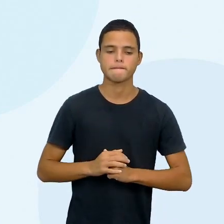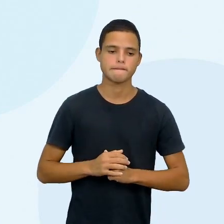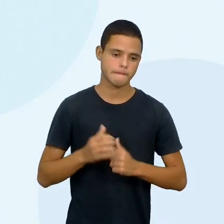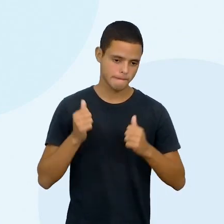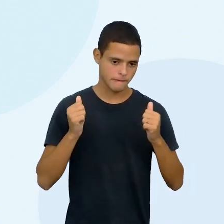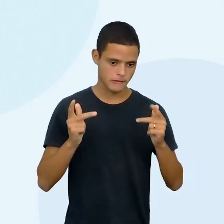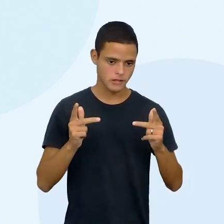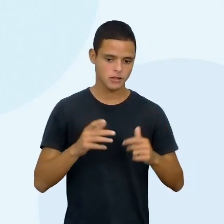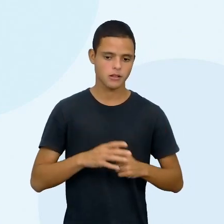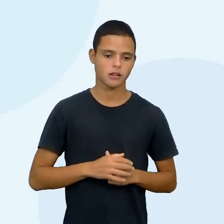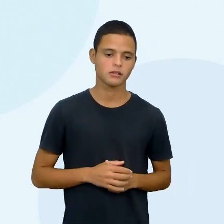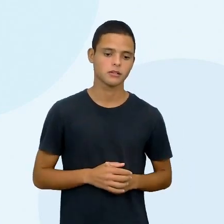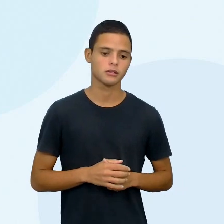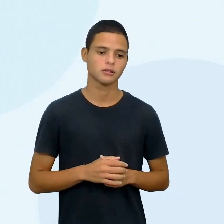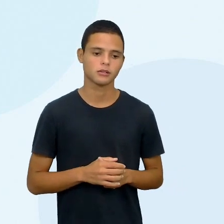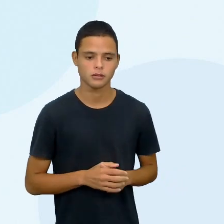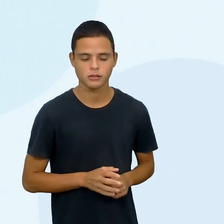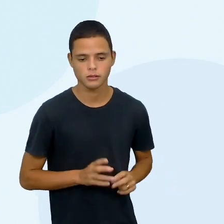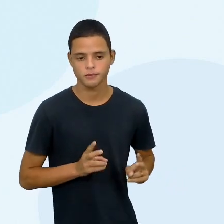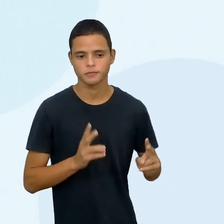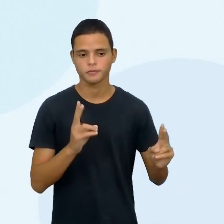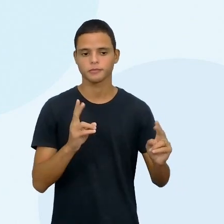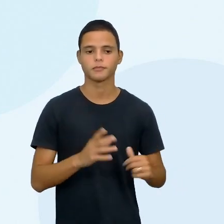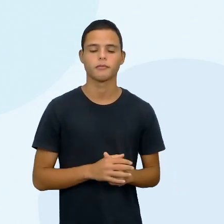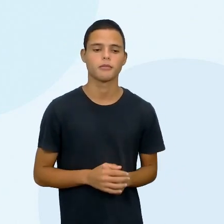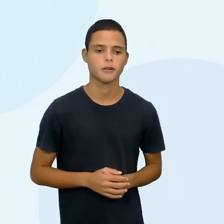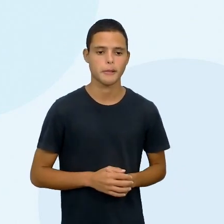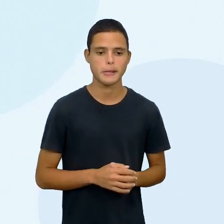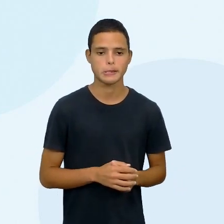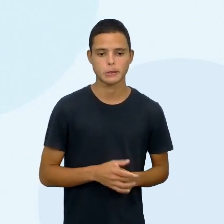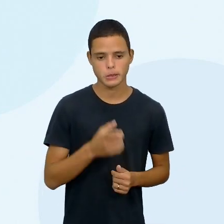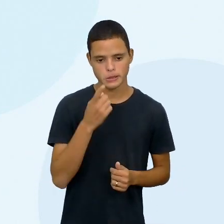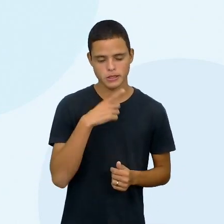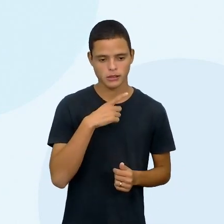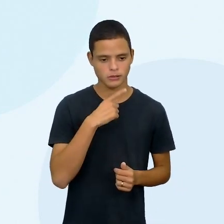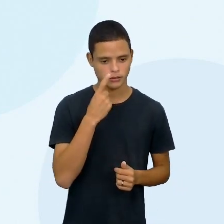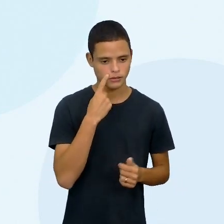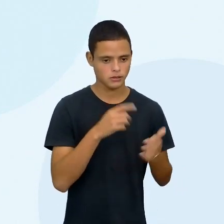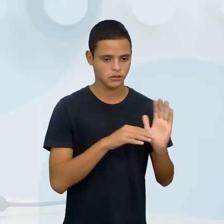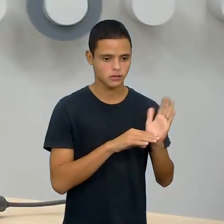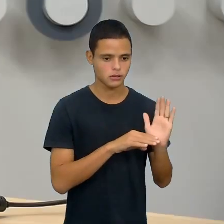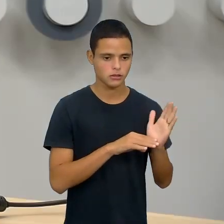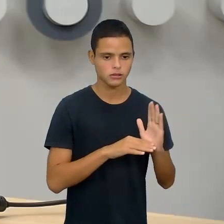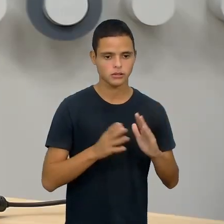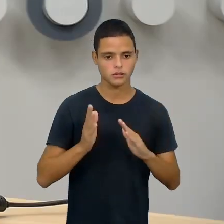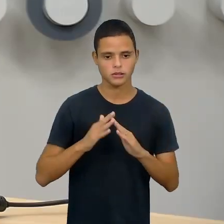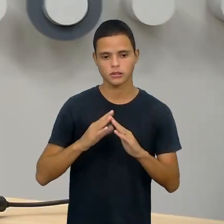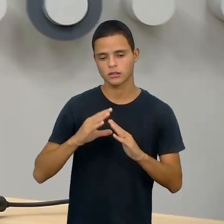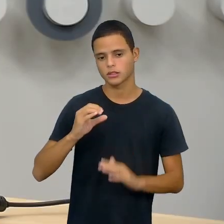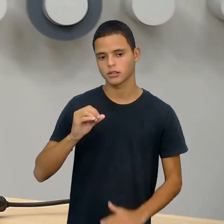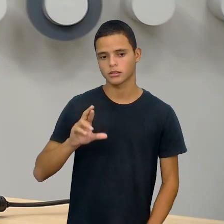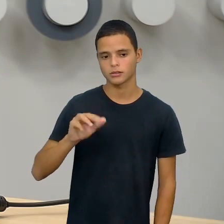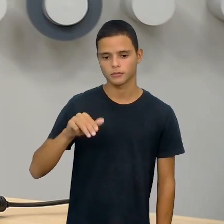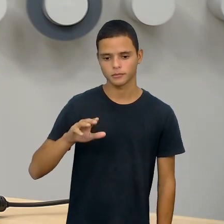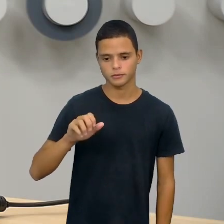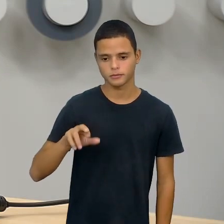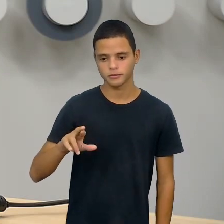Ok? Ok, Kimie. Continuando então, nós vamos passar agora um vídeo, A Casa de Cobre, do Ricardo,